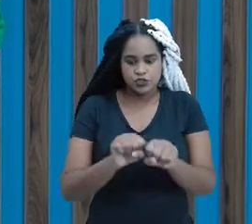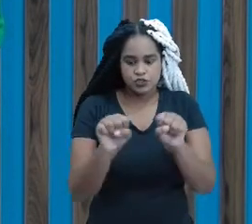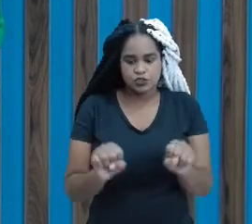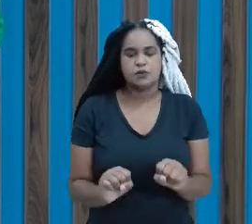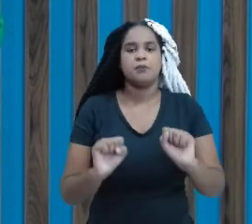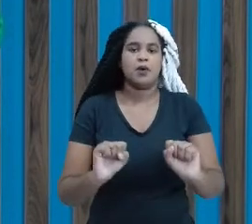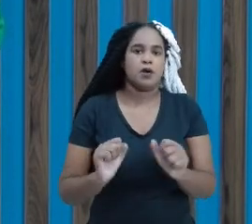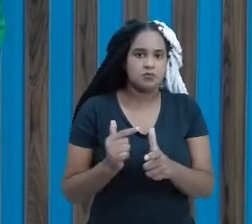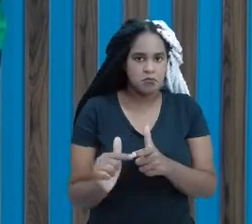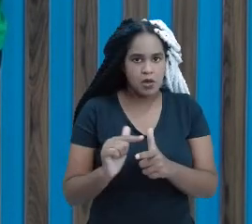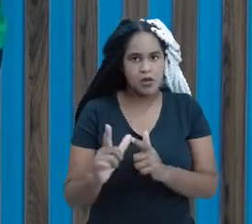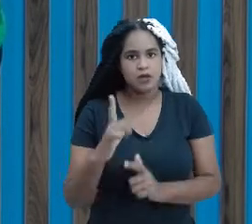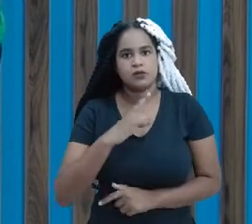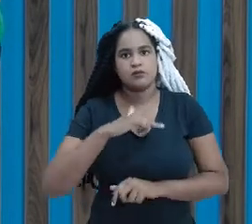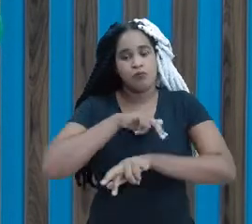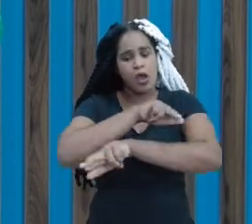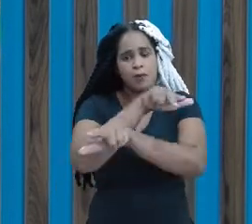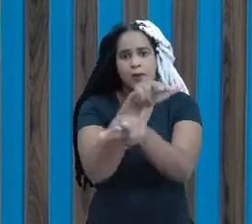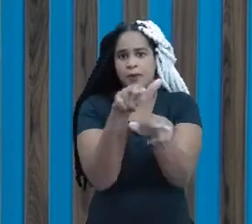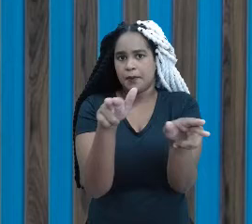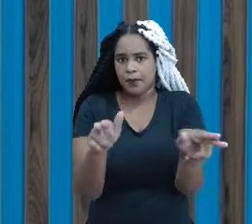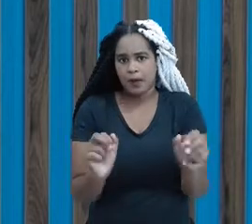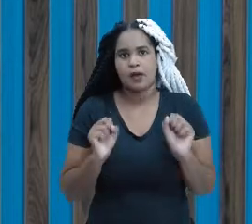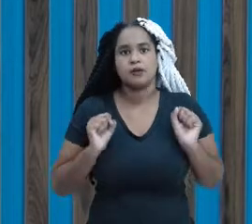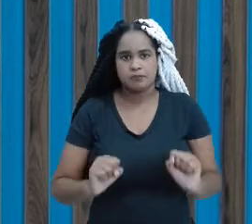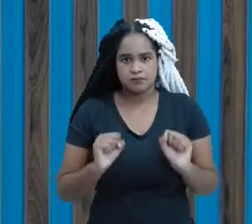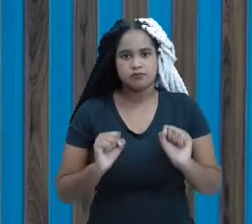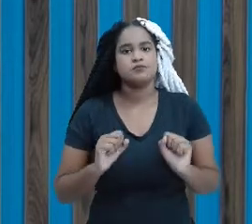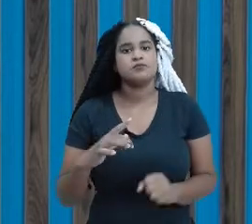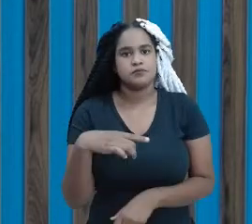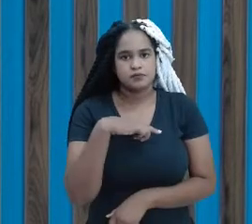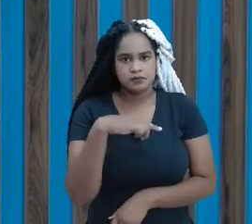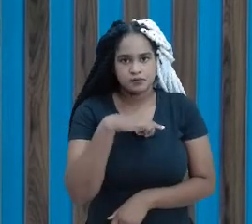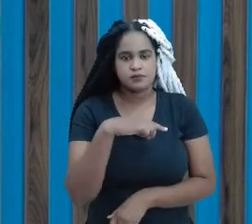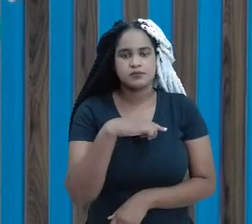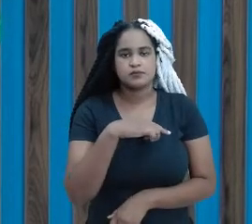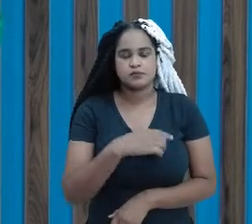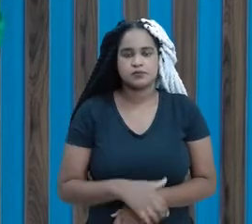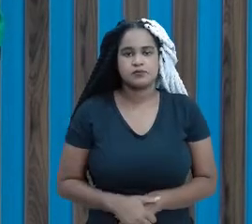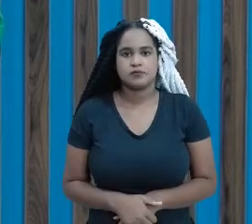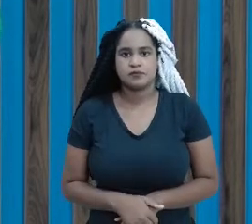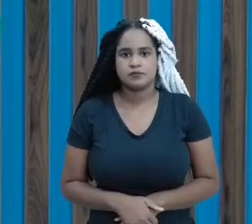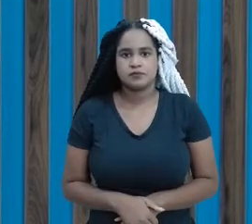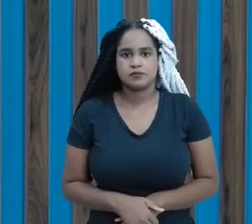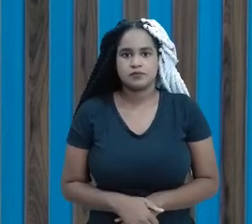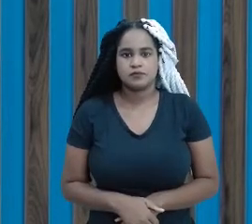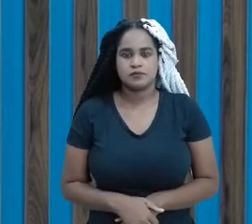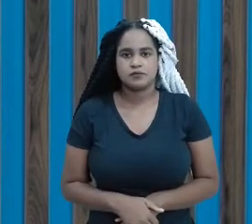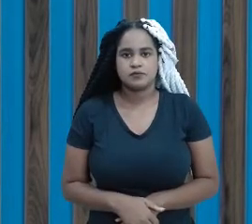vários problemas aí que esses indivíduos podem ser acometidos, tá certo?